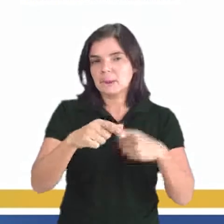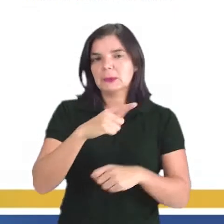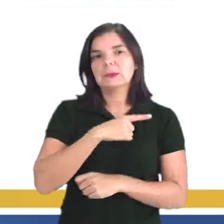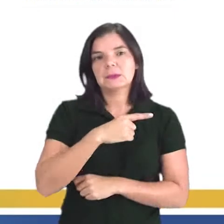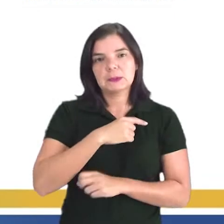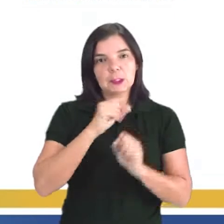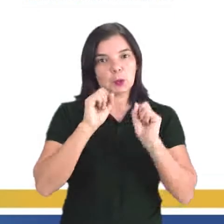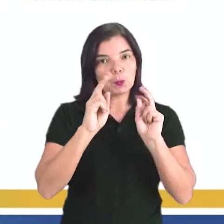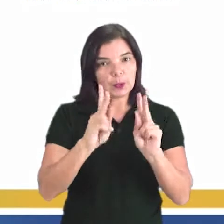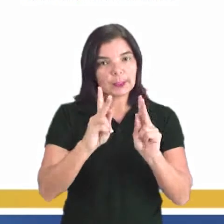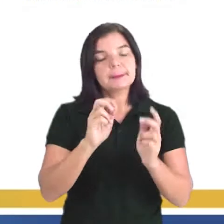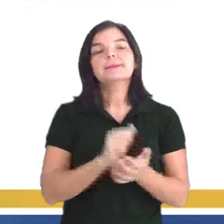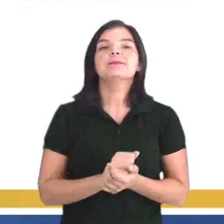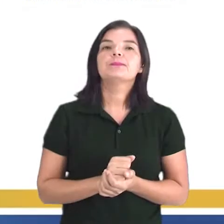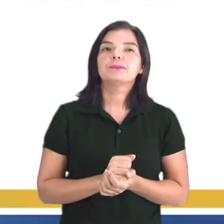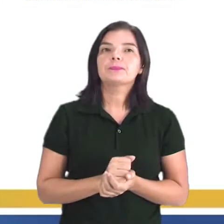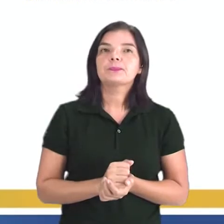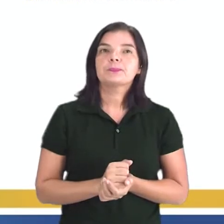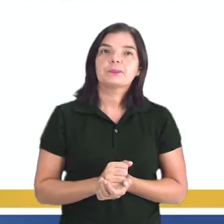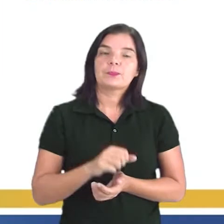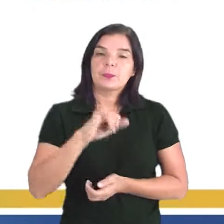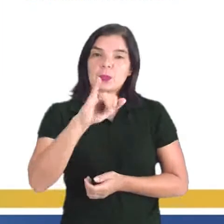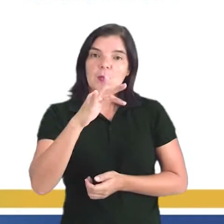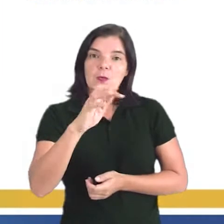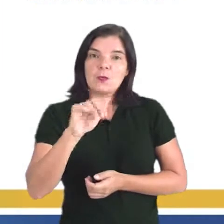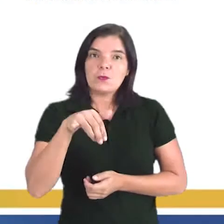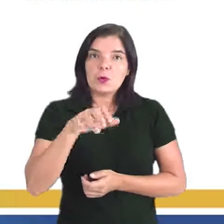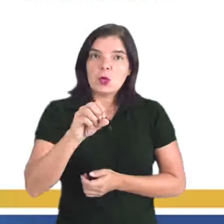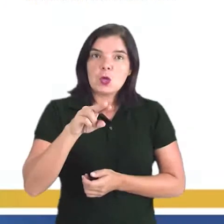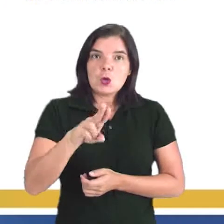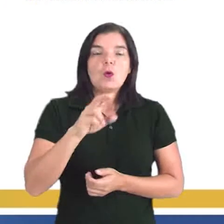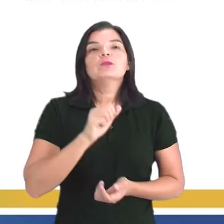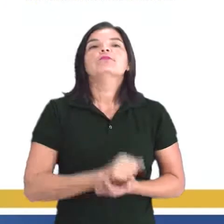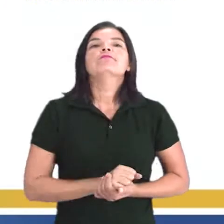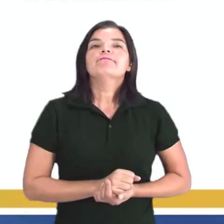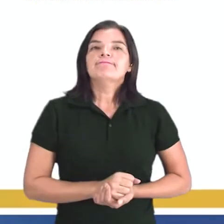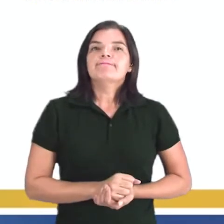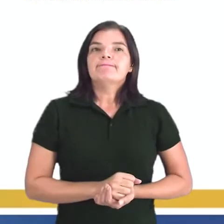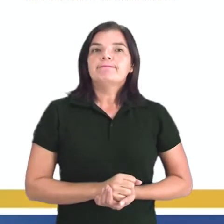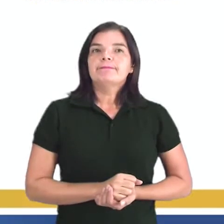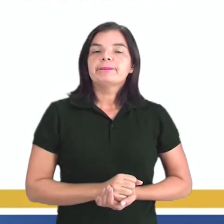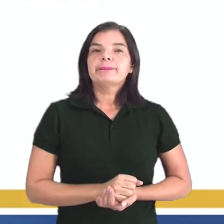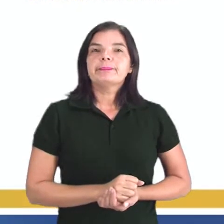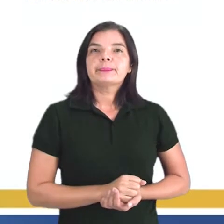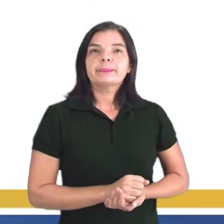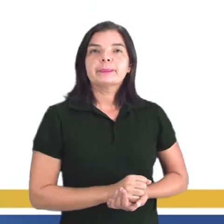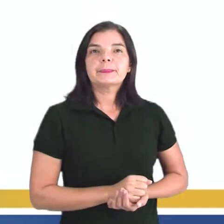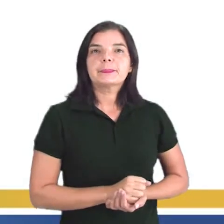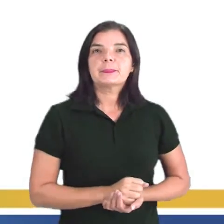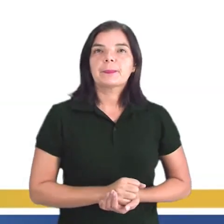se, ok? Então, if you only hold me tight, we'll be holding on forever.